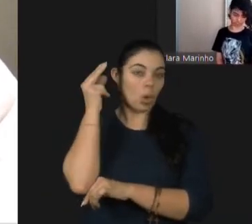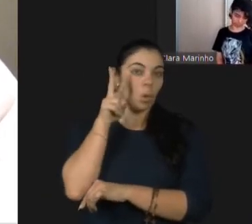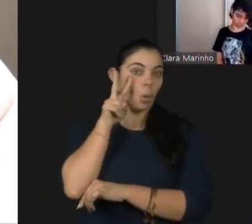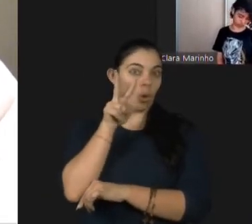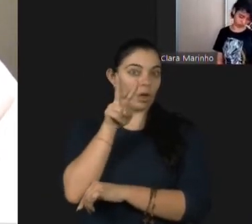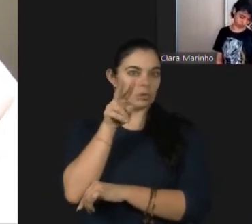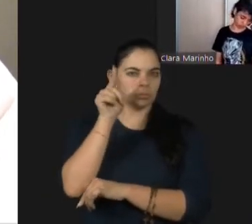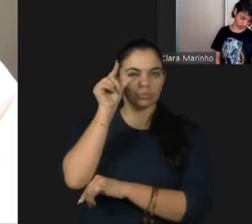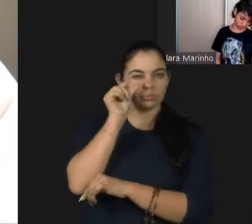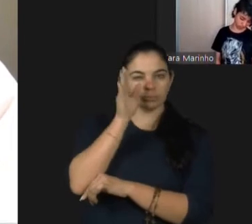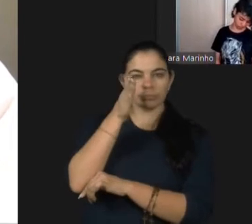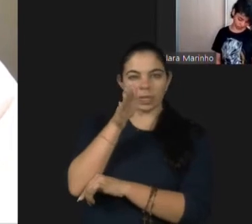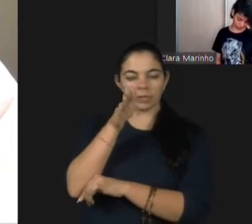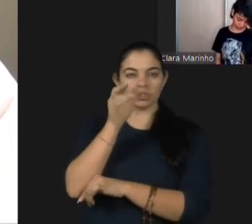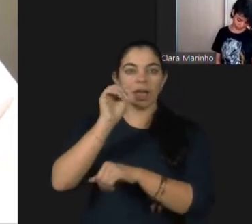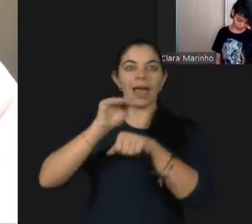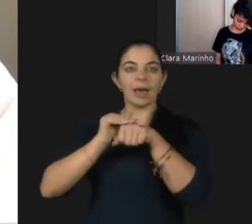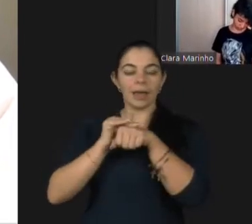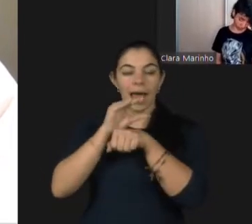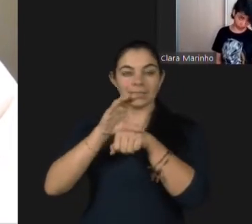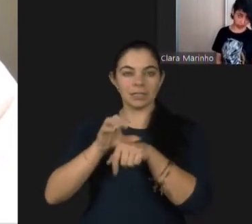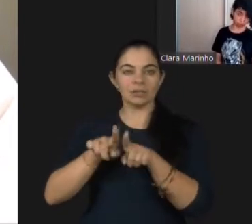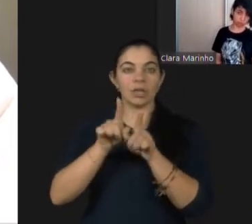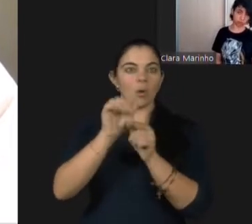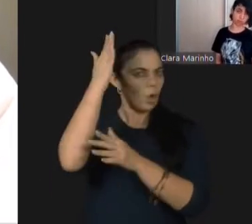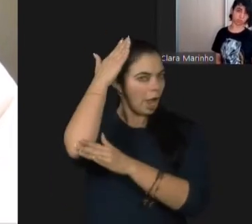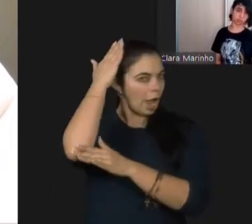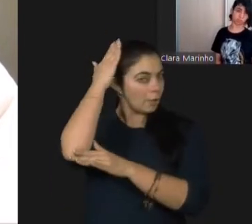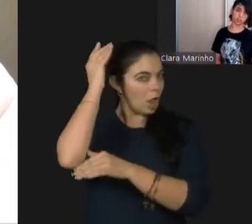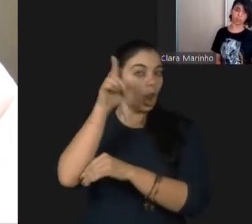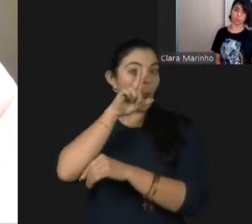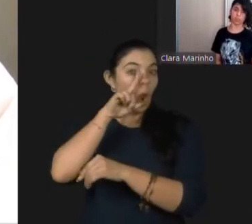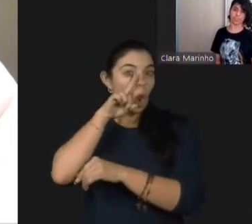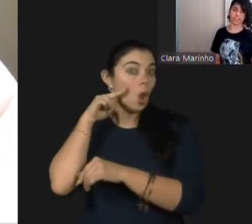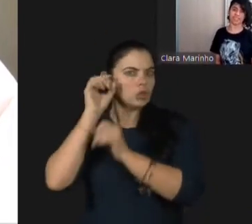olhos de tamanho médio, tamanho castanho. Meu cabelo é loiro escuro.